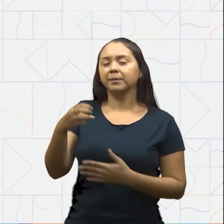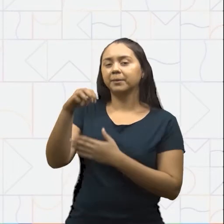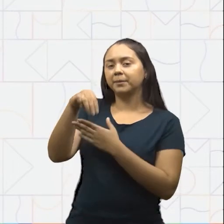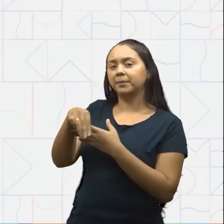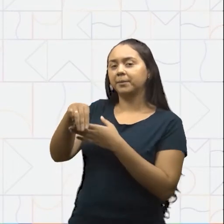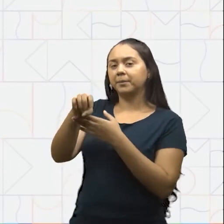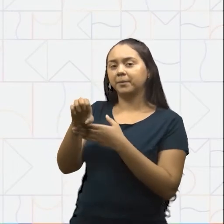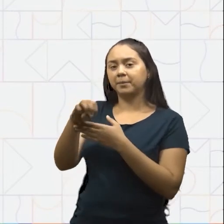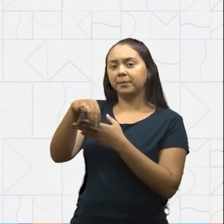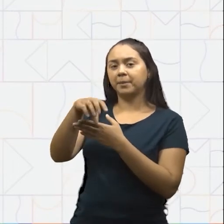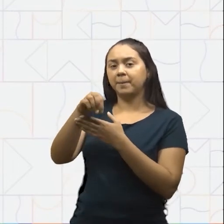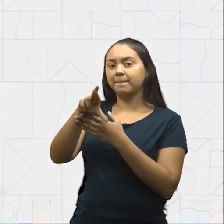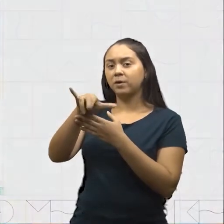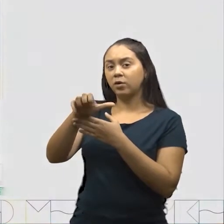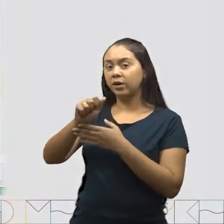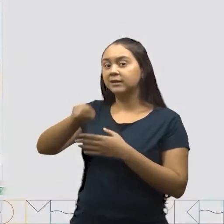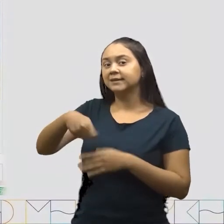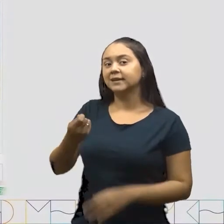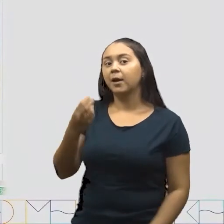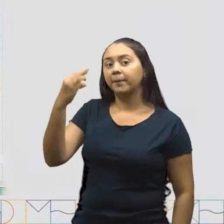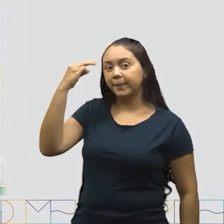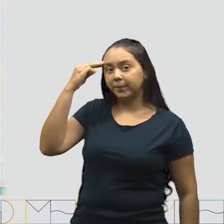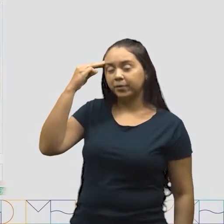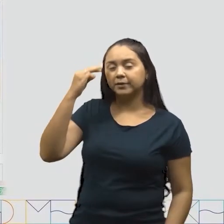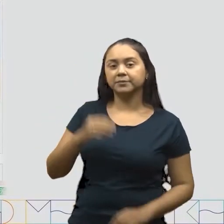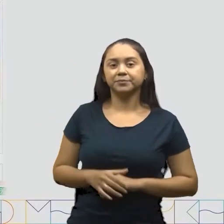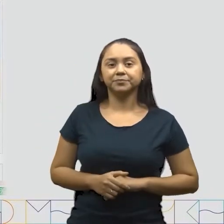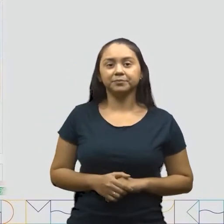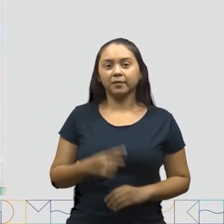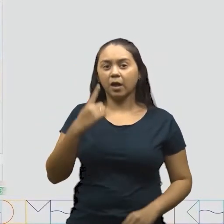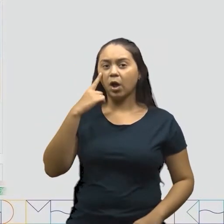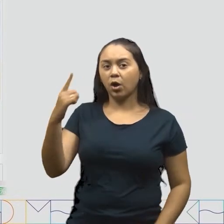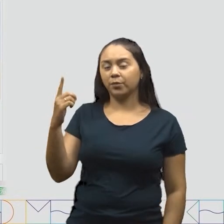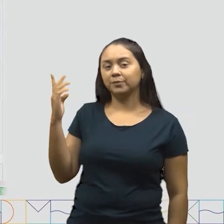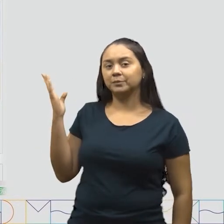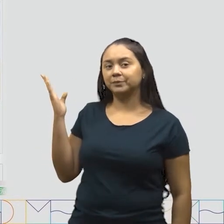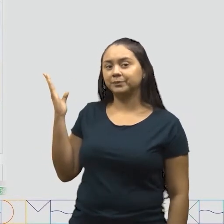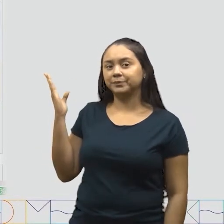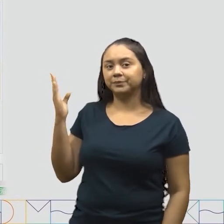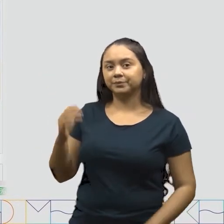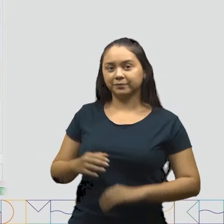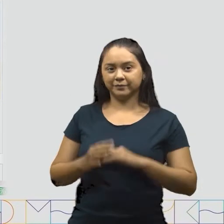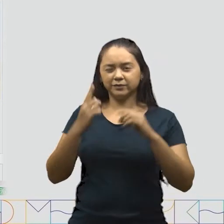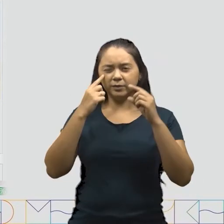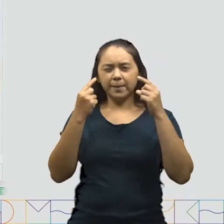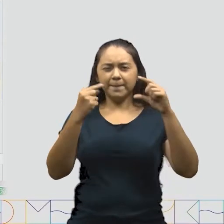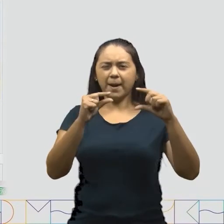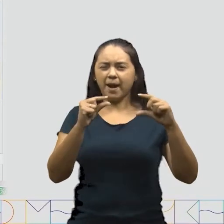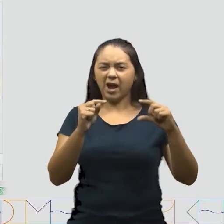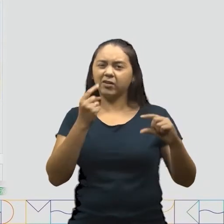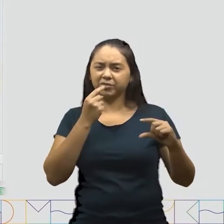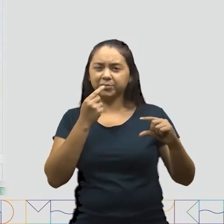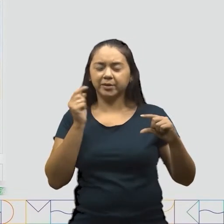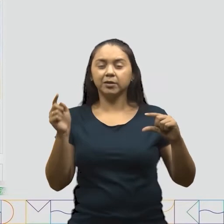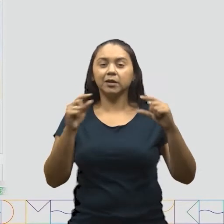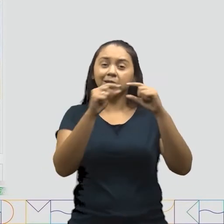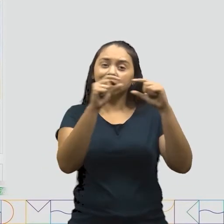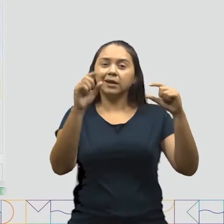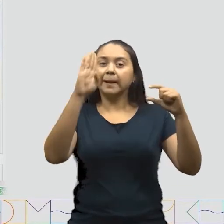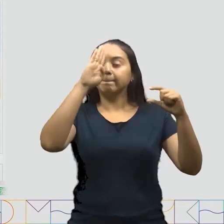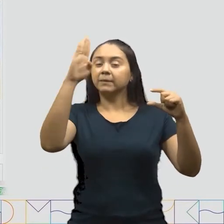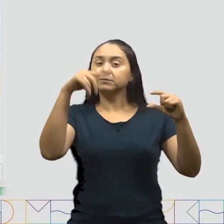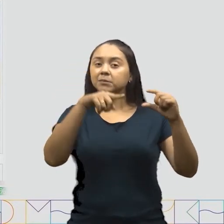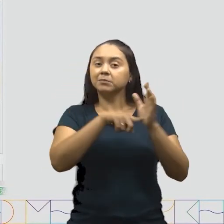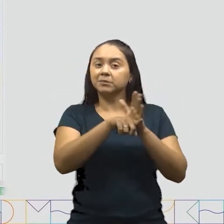memória? Vamos ver o resultado? Observem a palavra de entrada, memória. Vamos ler a primeira parte